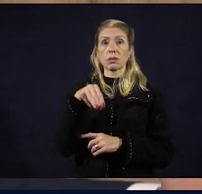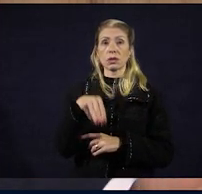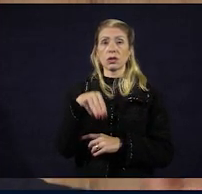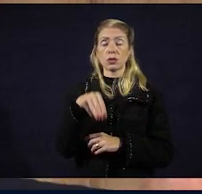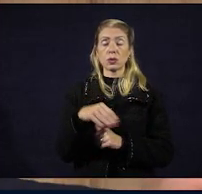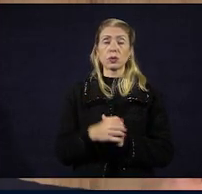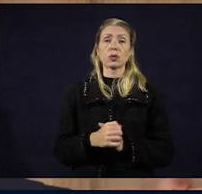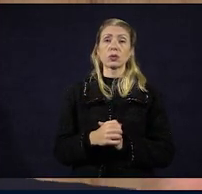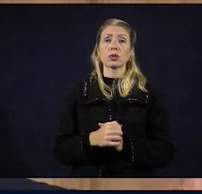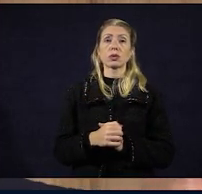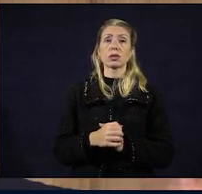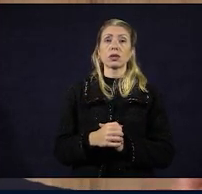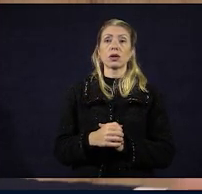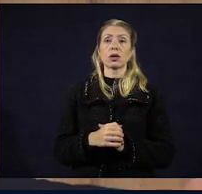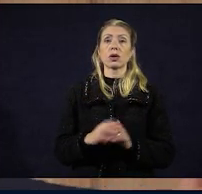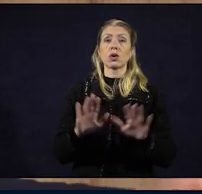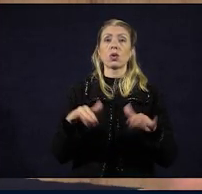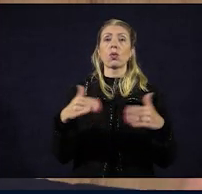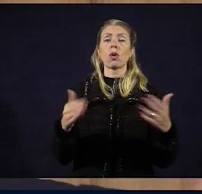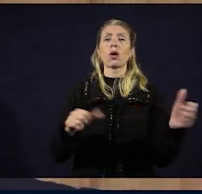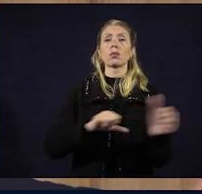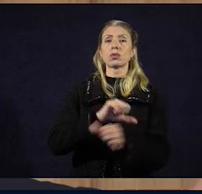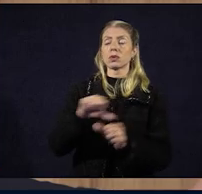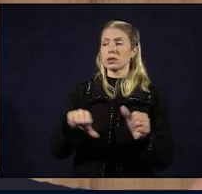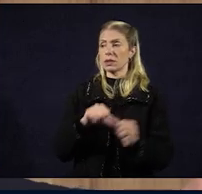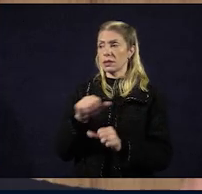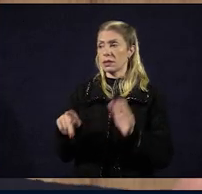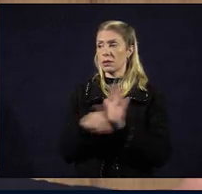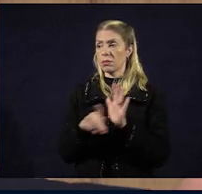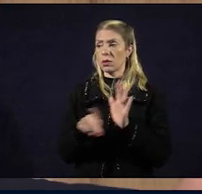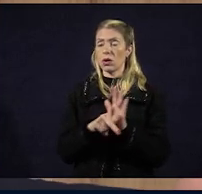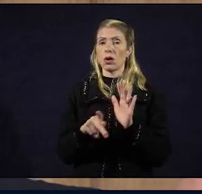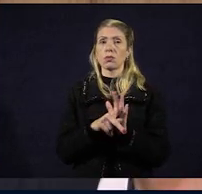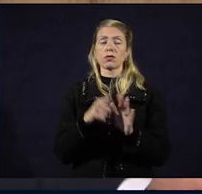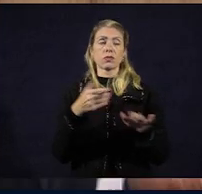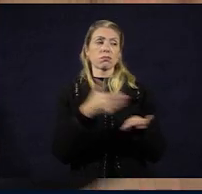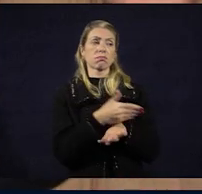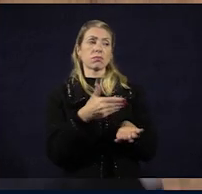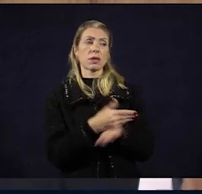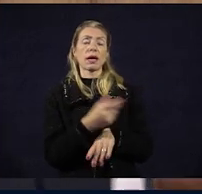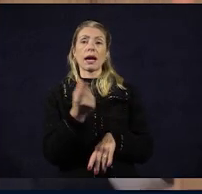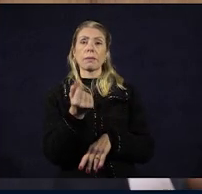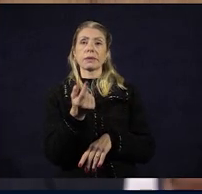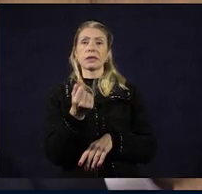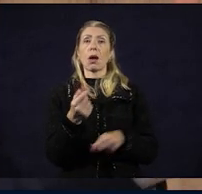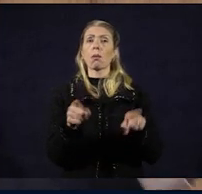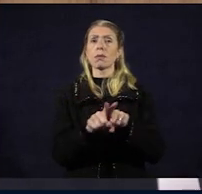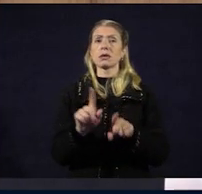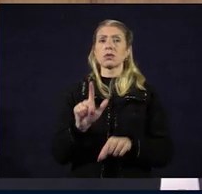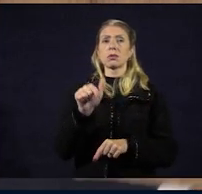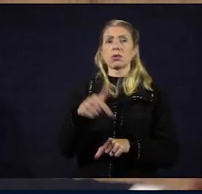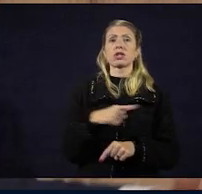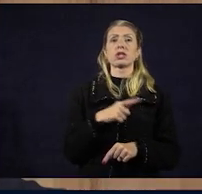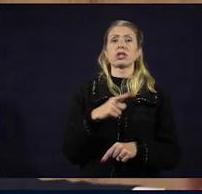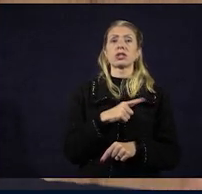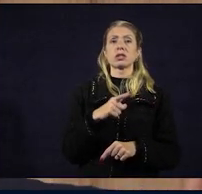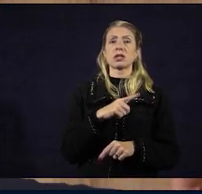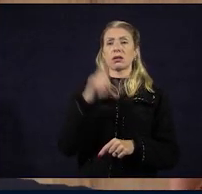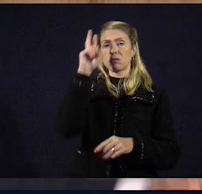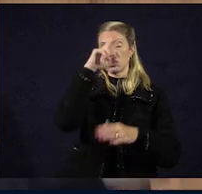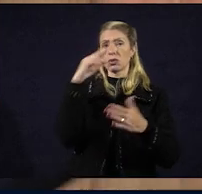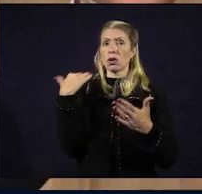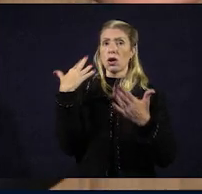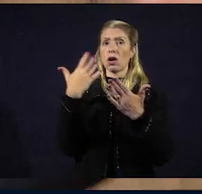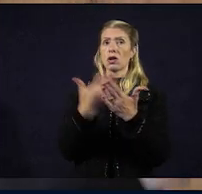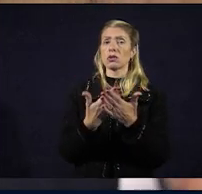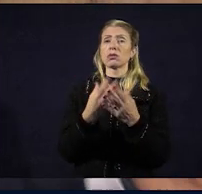como é que foi a mudança de acesso à capital que vocês tiveram mesmo depois de ter alguma histórico